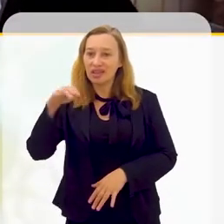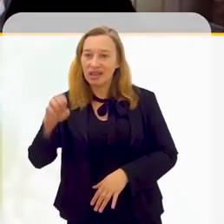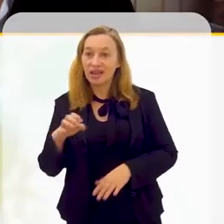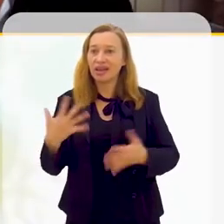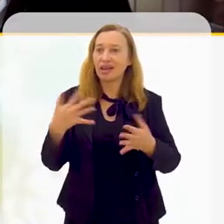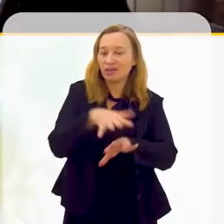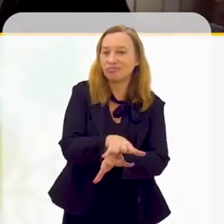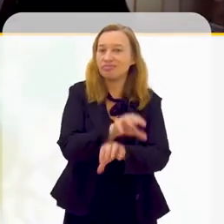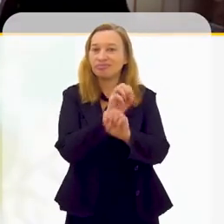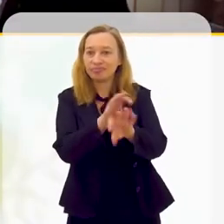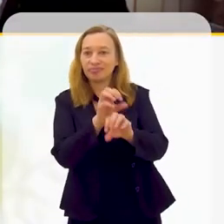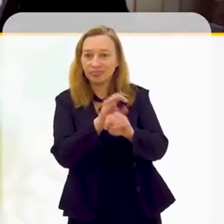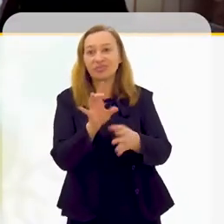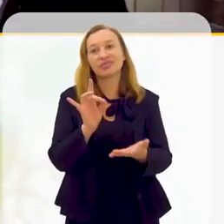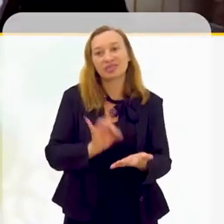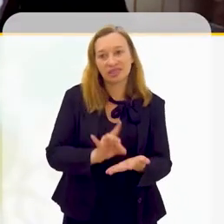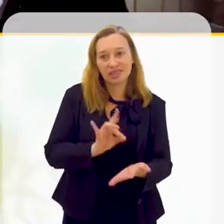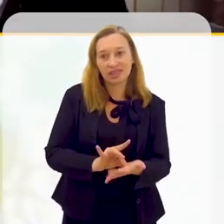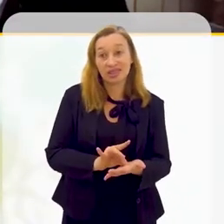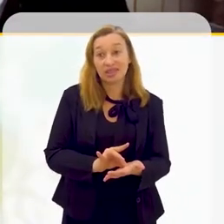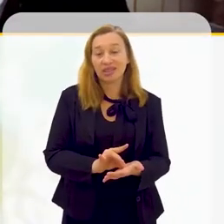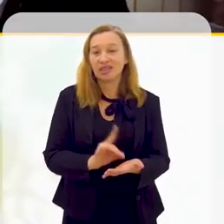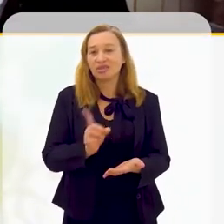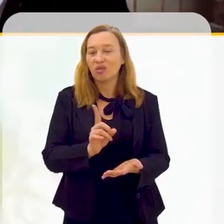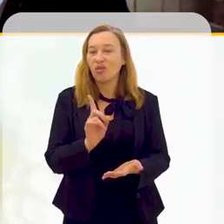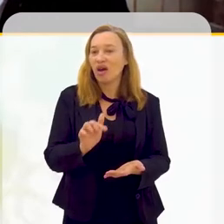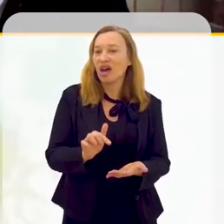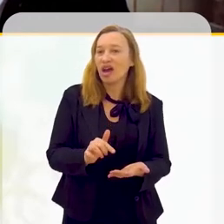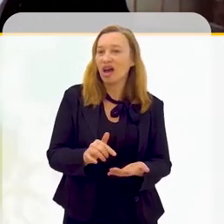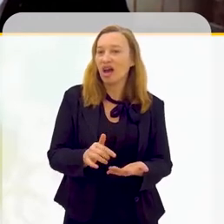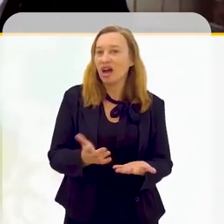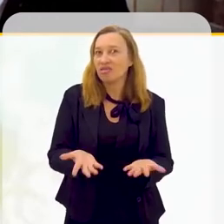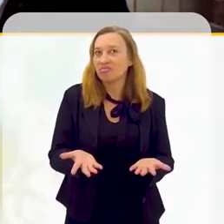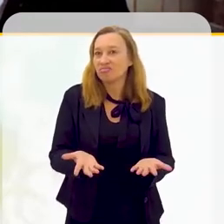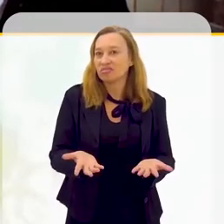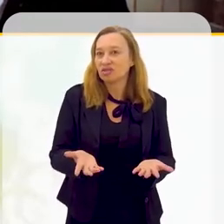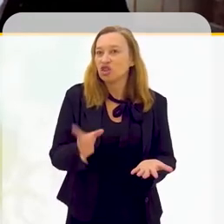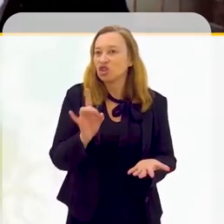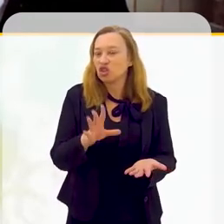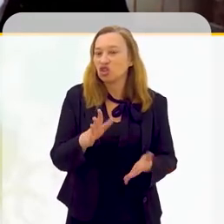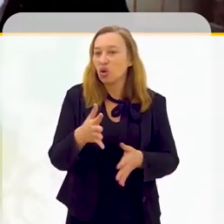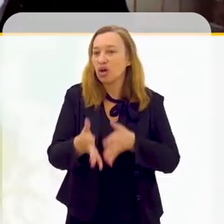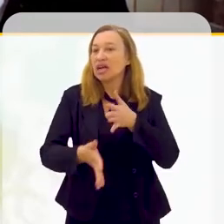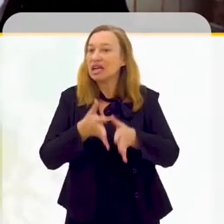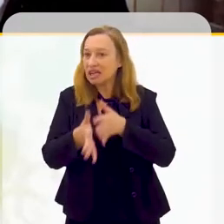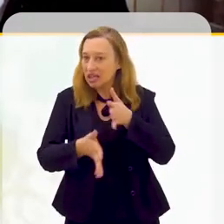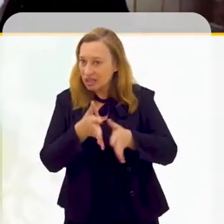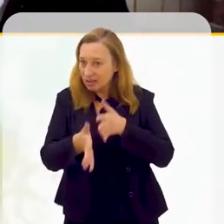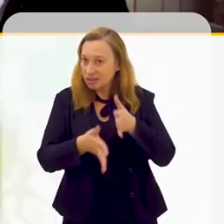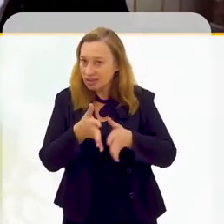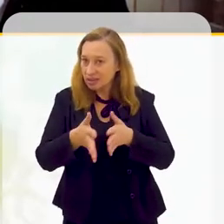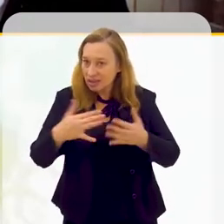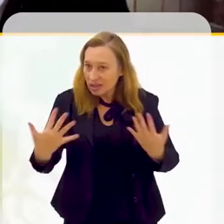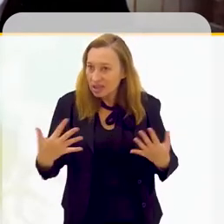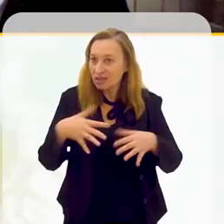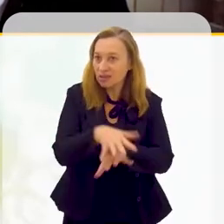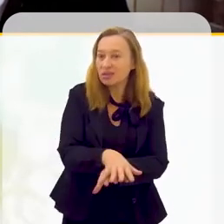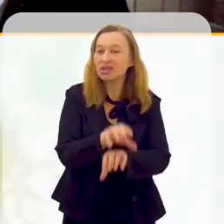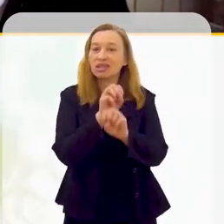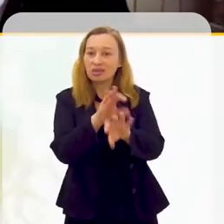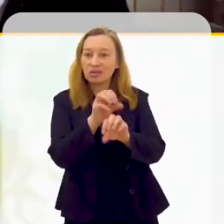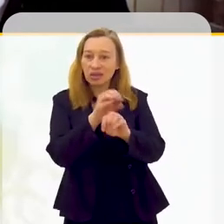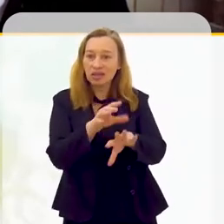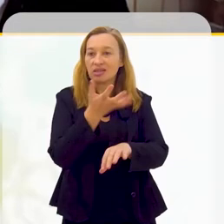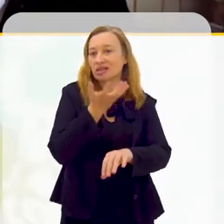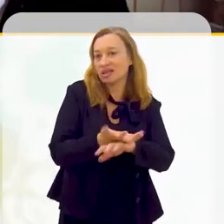Daniela inclusão e educação na verdade não seria nem a questão da só de libras seria